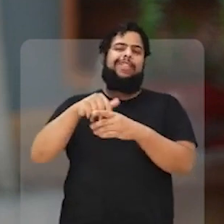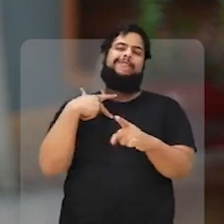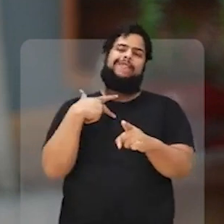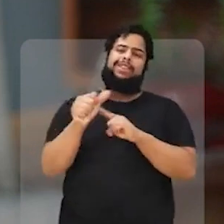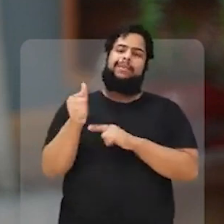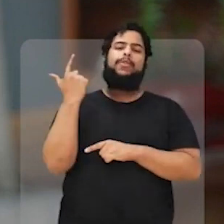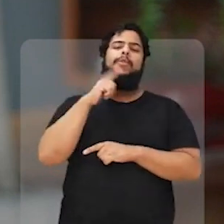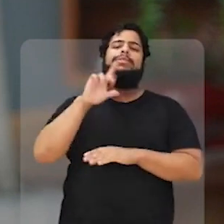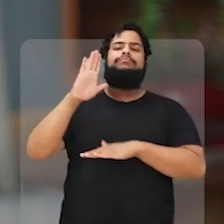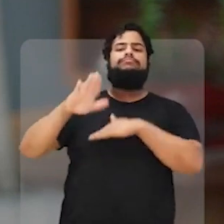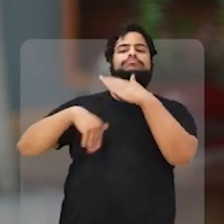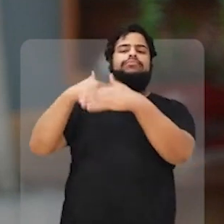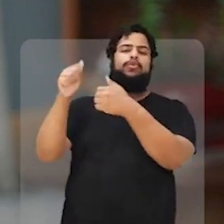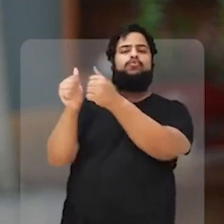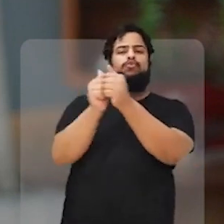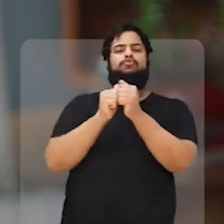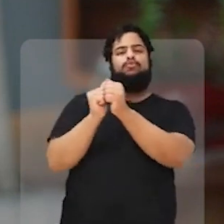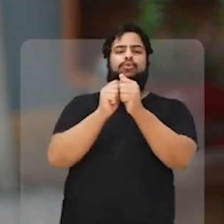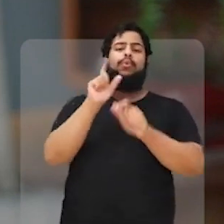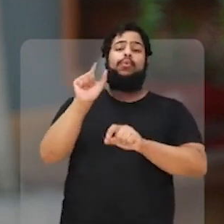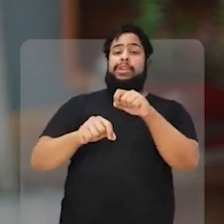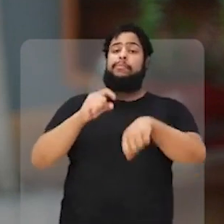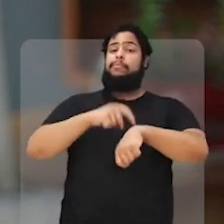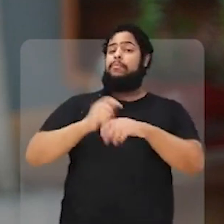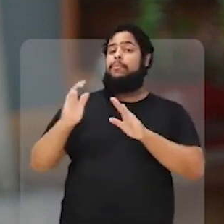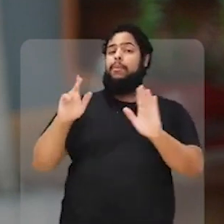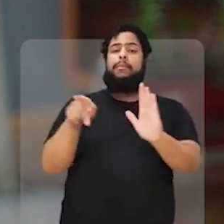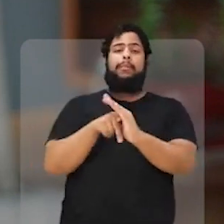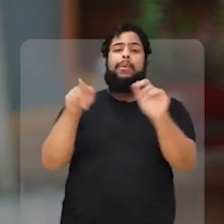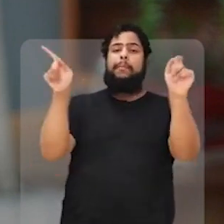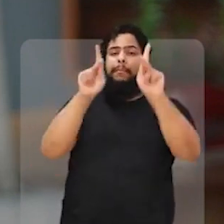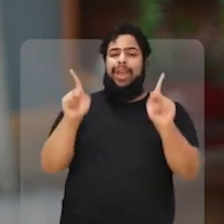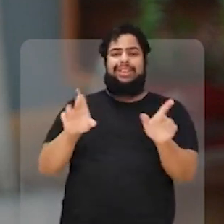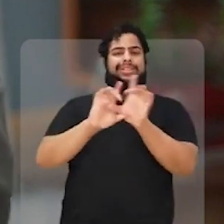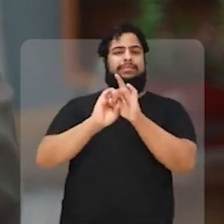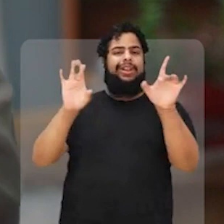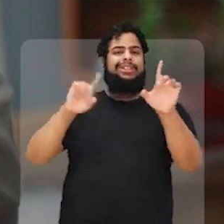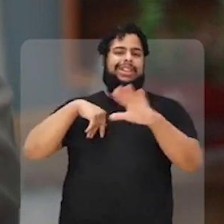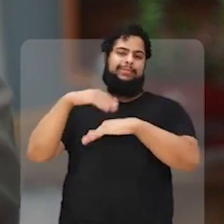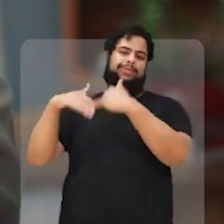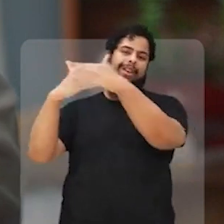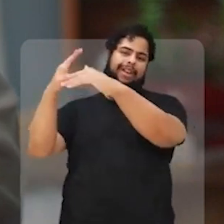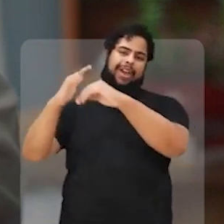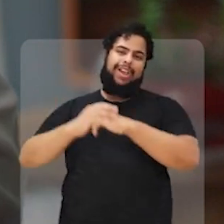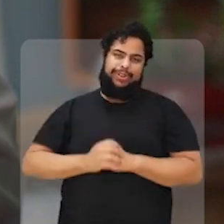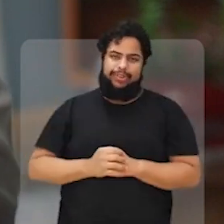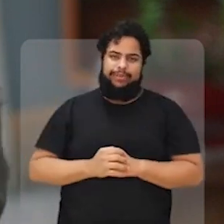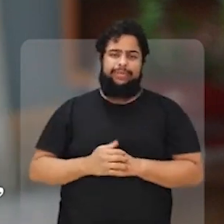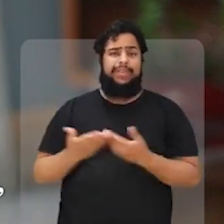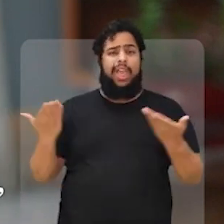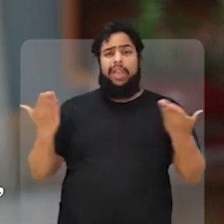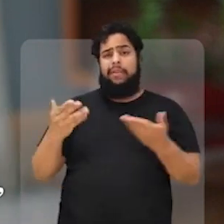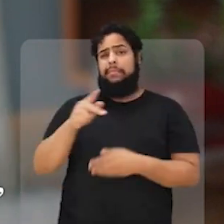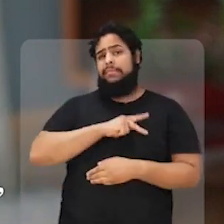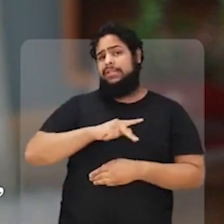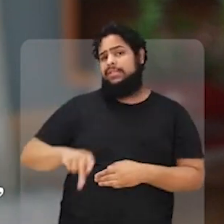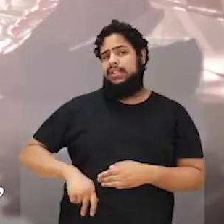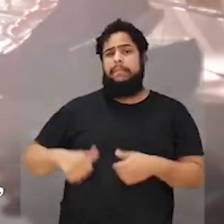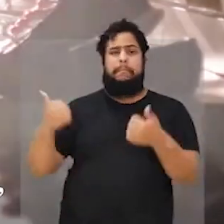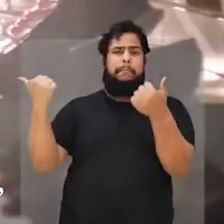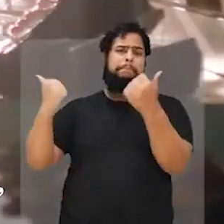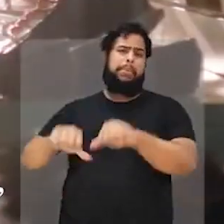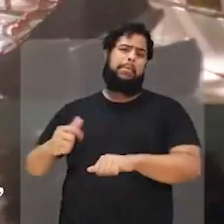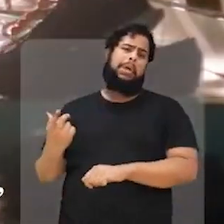turno para construirmos juntos um tempo de paz, democracia e prosperidade. O atual presidente